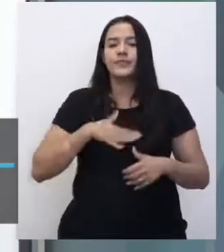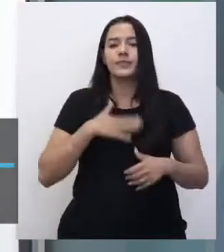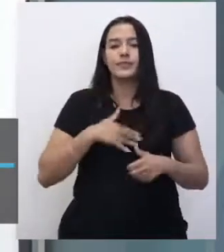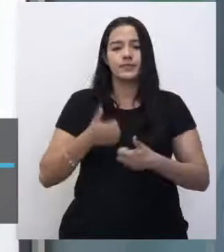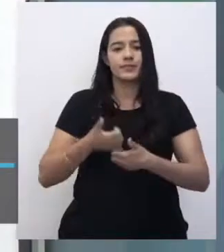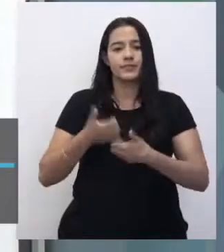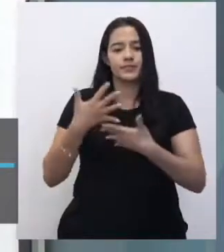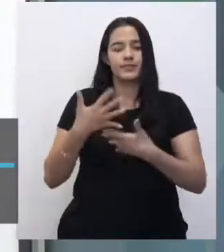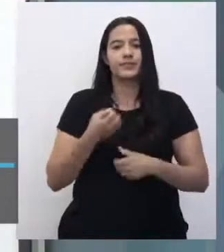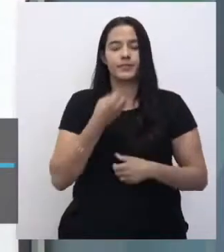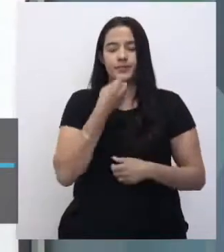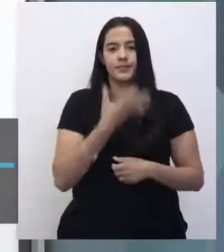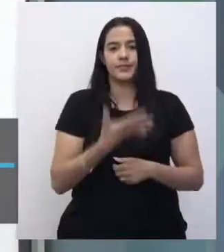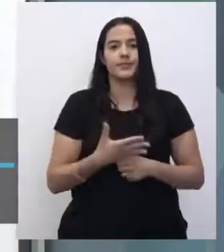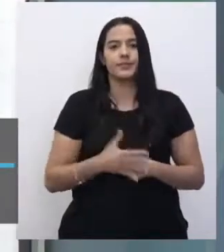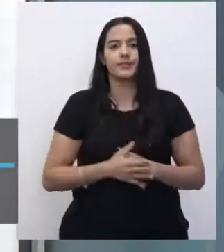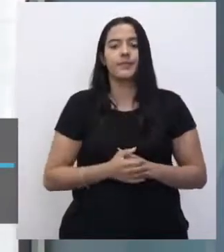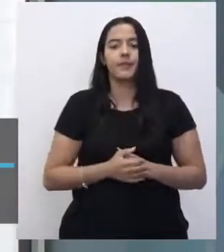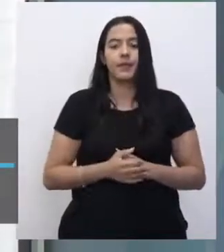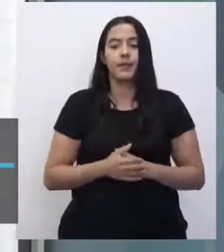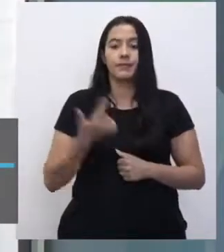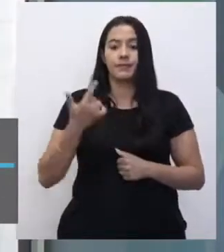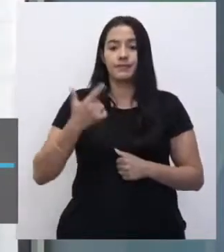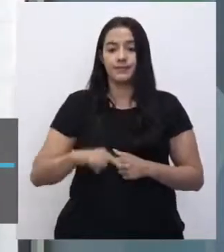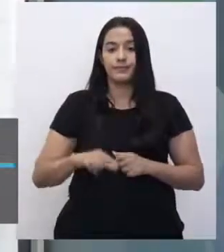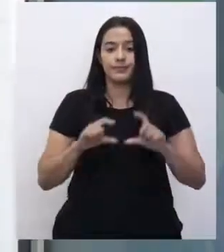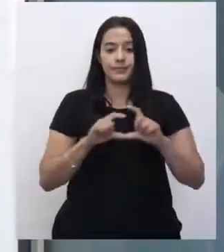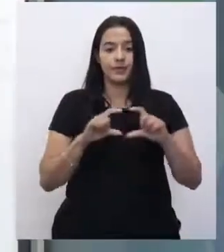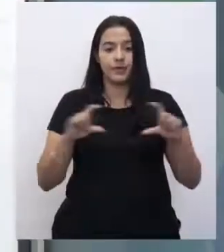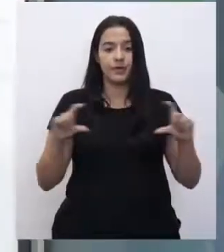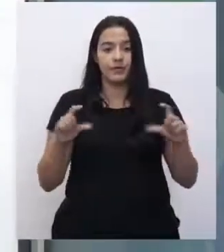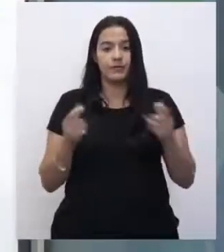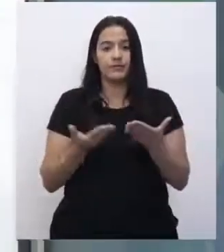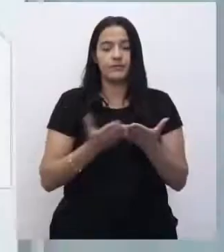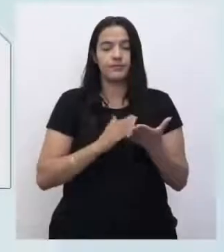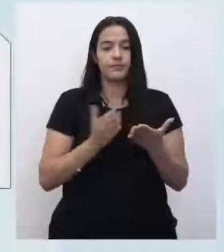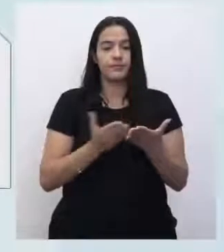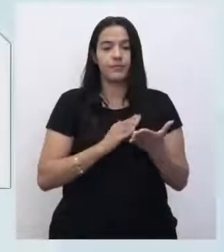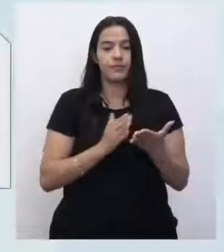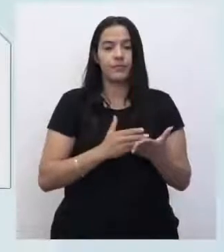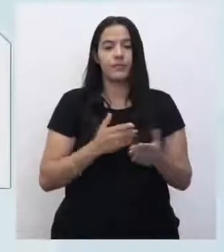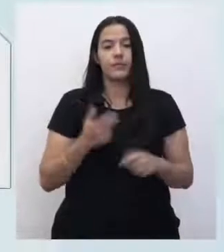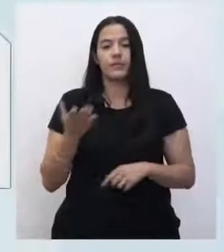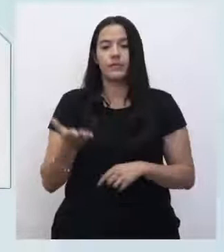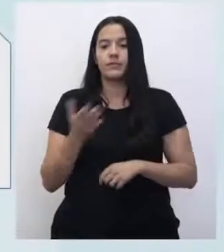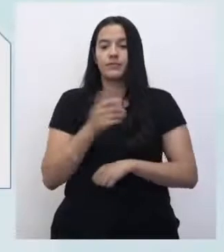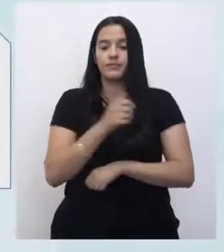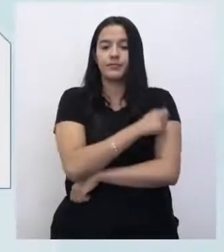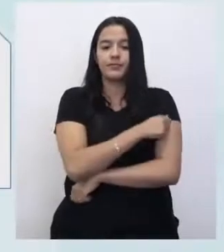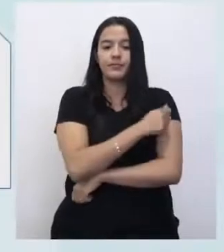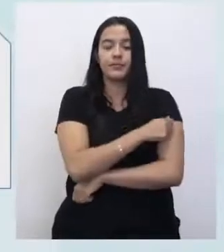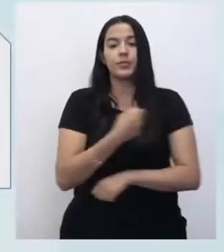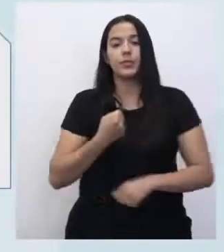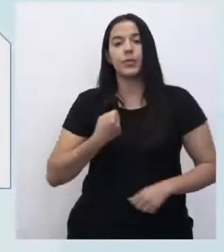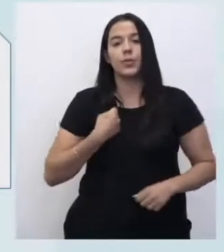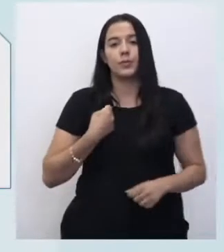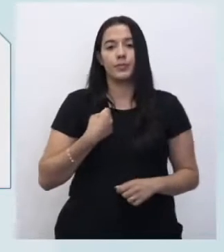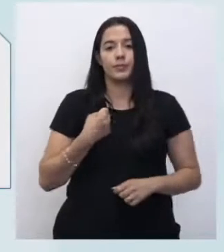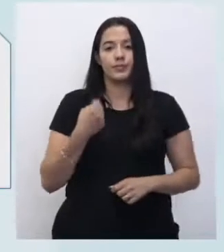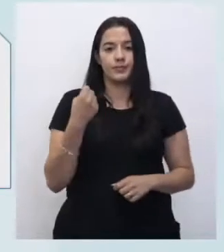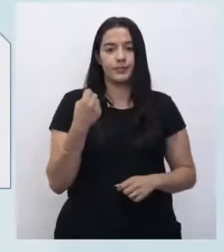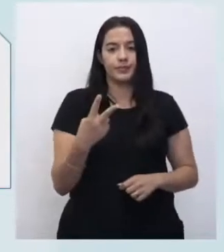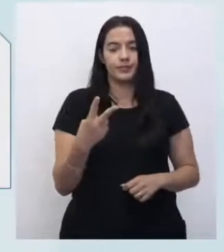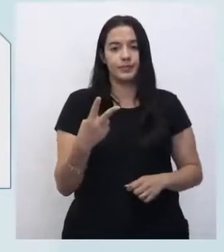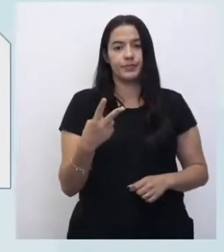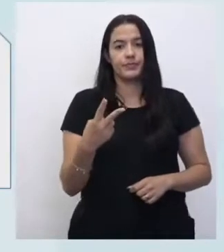Tranquilo. Tranquilo. Então, vamos lá, para mais um trechinho aí do nosso caderno do aluno, agora do volume 2. Então, ó, let's